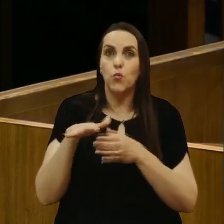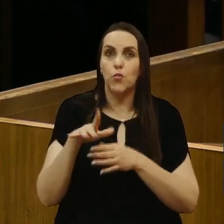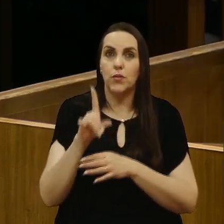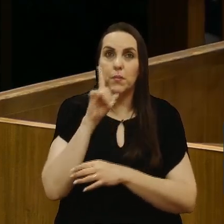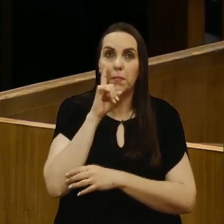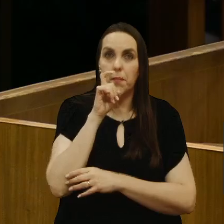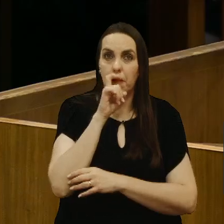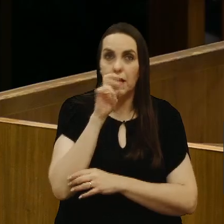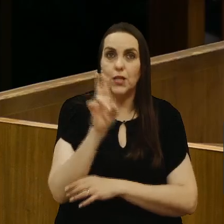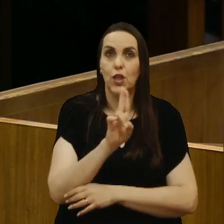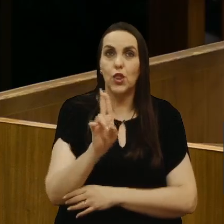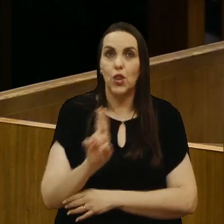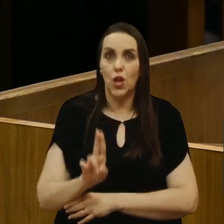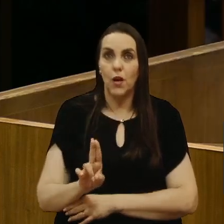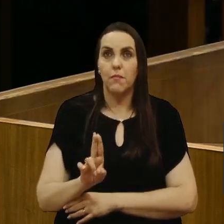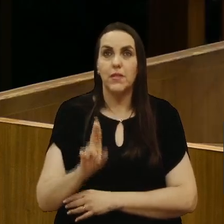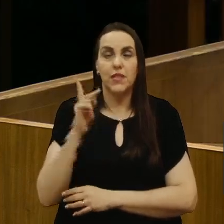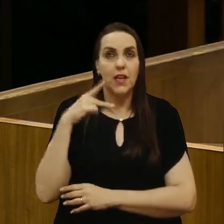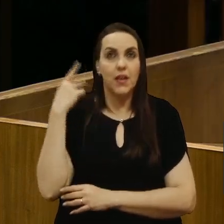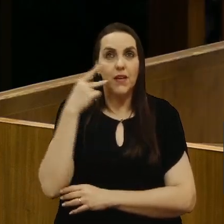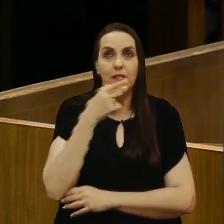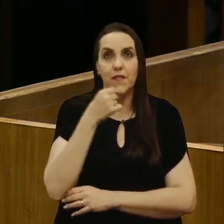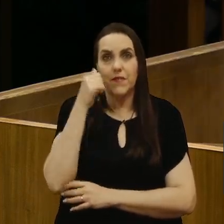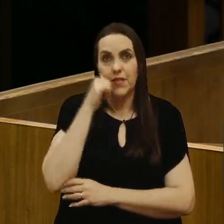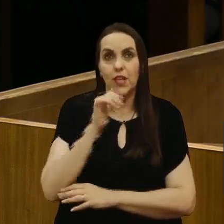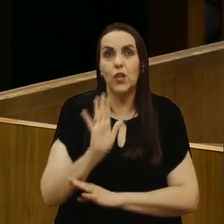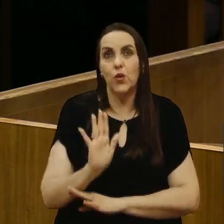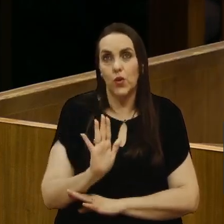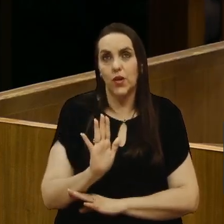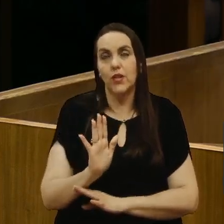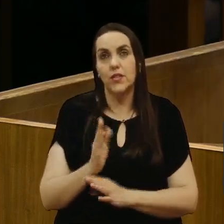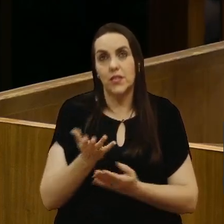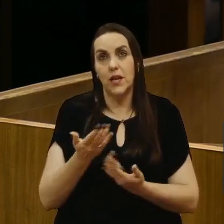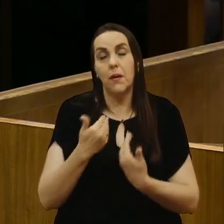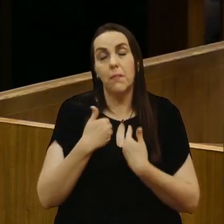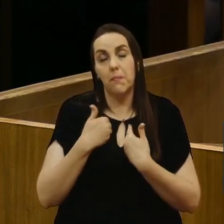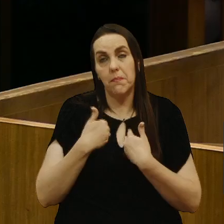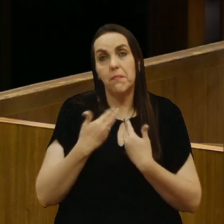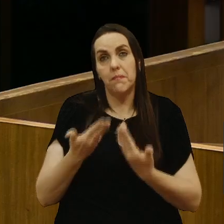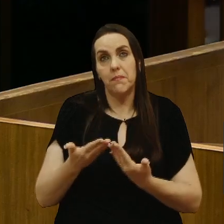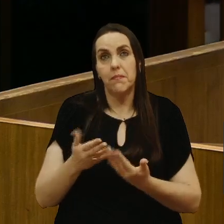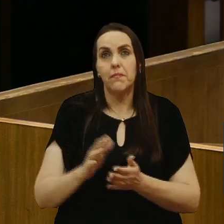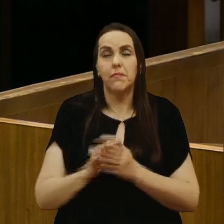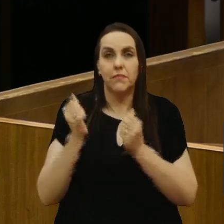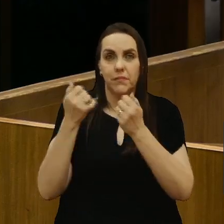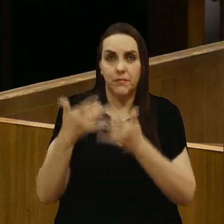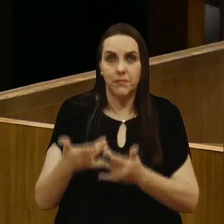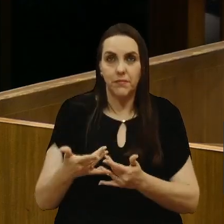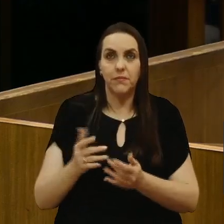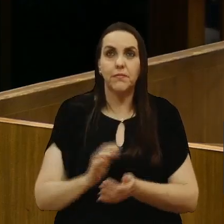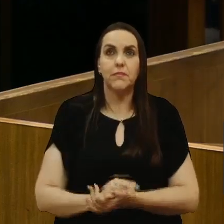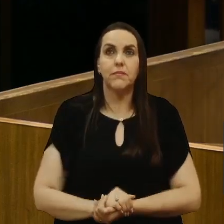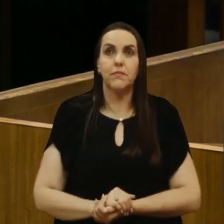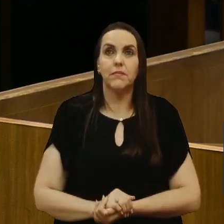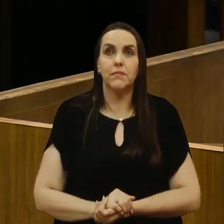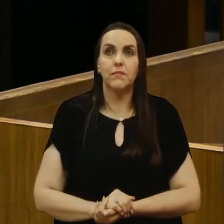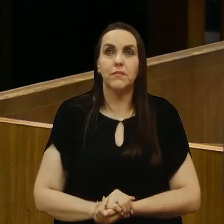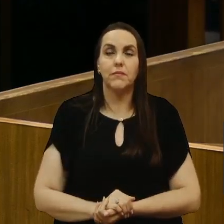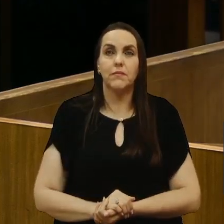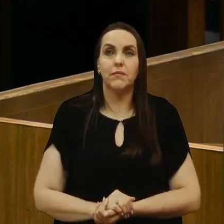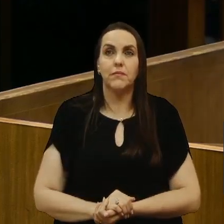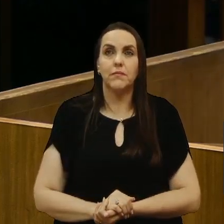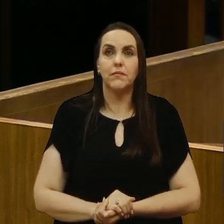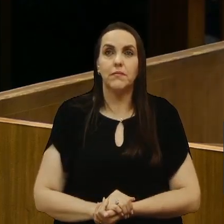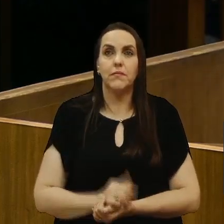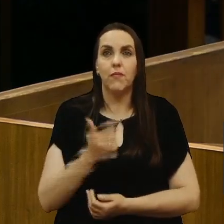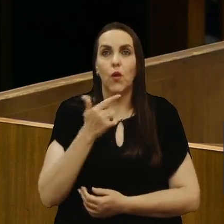vereadores. Tá? Então, bom, enfim, então, da minha parte é isso. Tá, enfim, ok. Outra